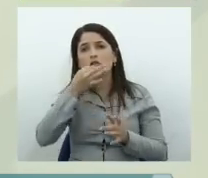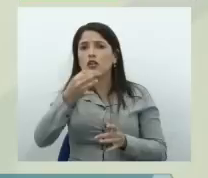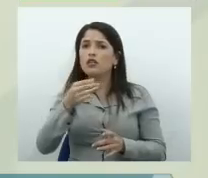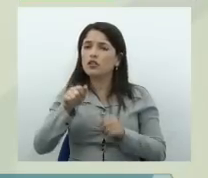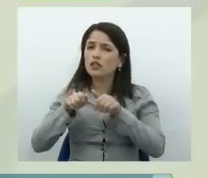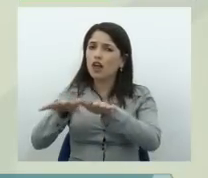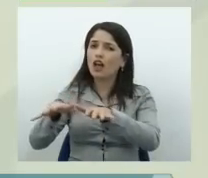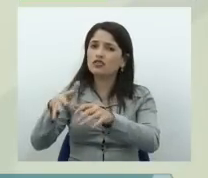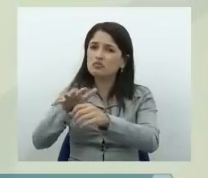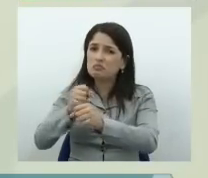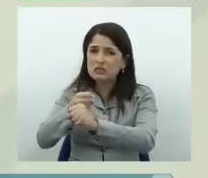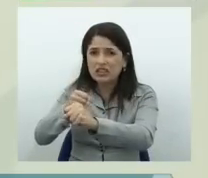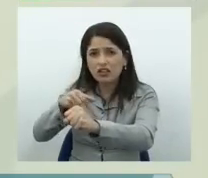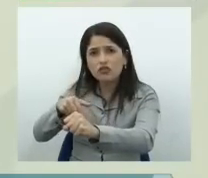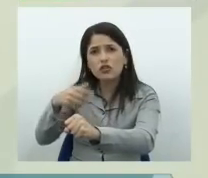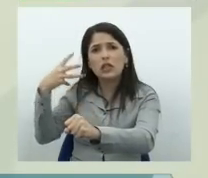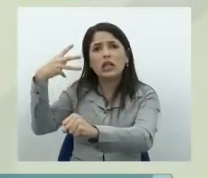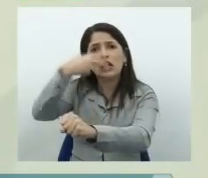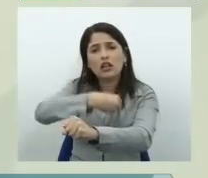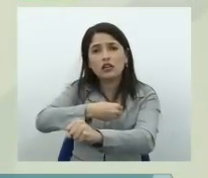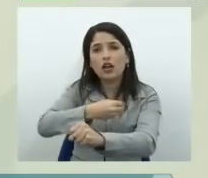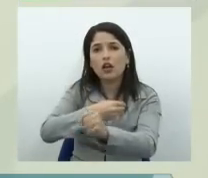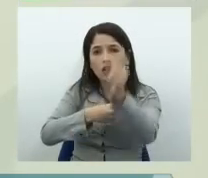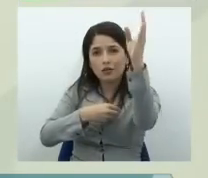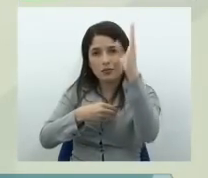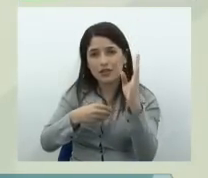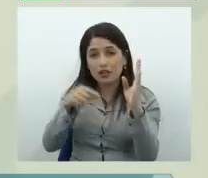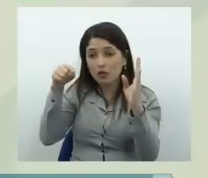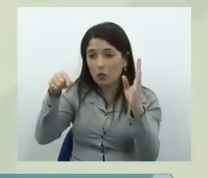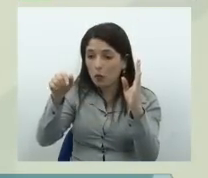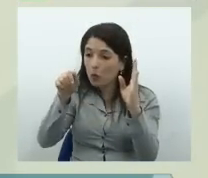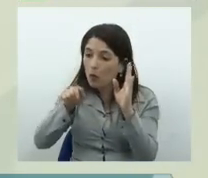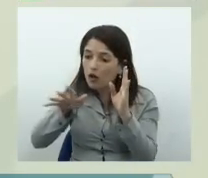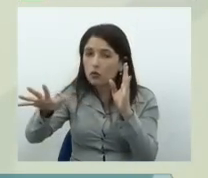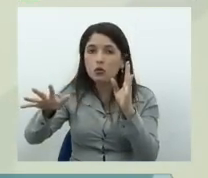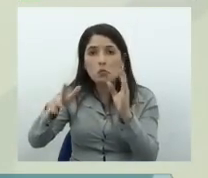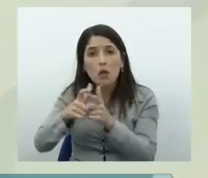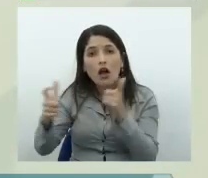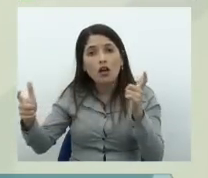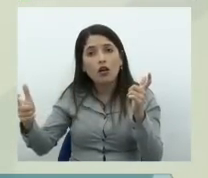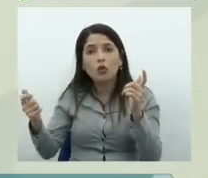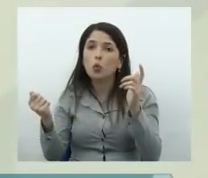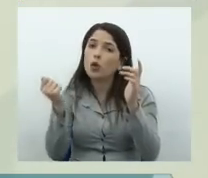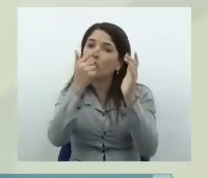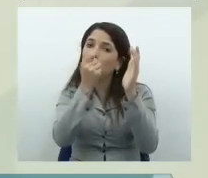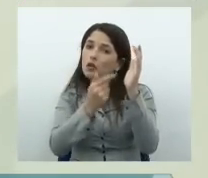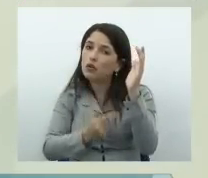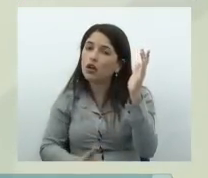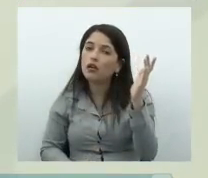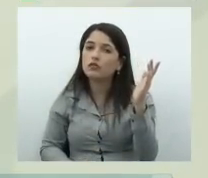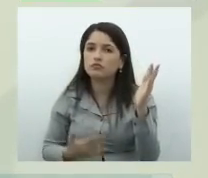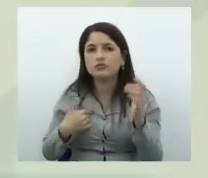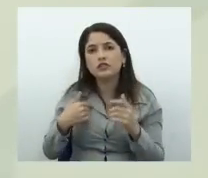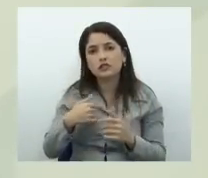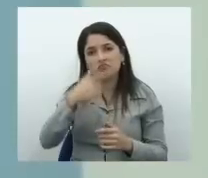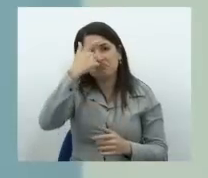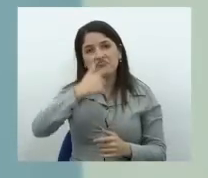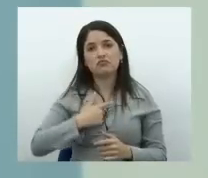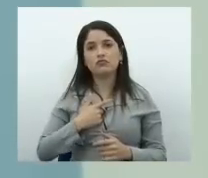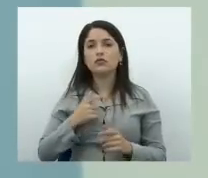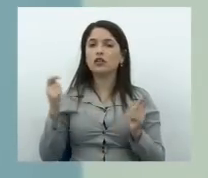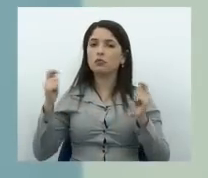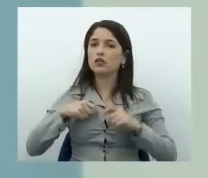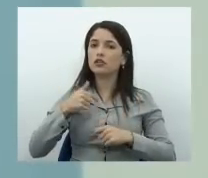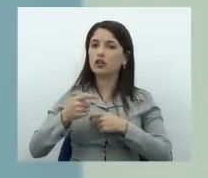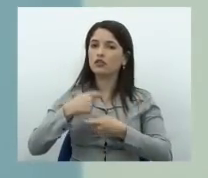Brasil merece e precisa de um prefeito que realmente tenha grandeza no ato de administrar. Obrigado, candidato. O